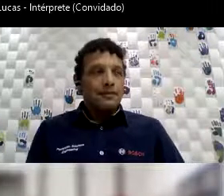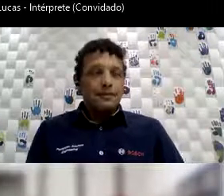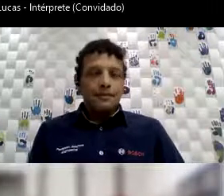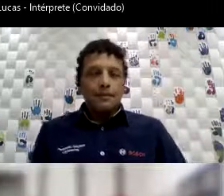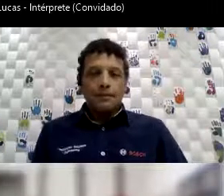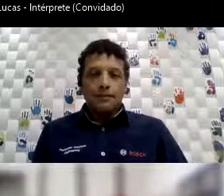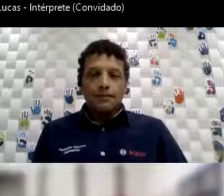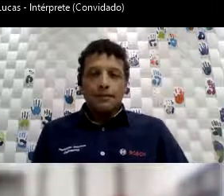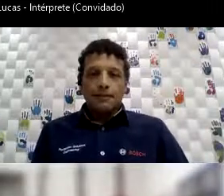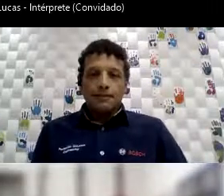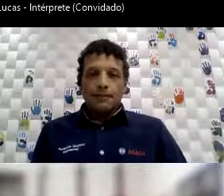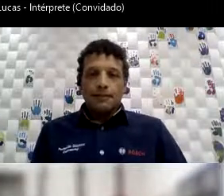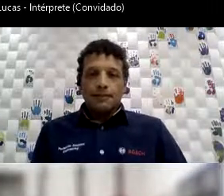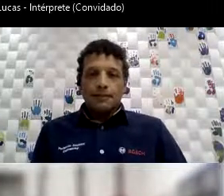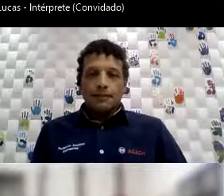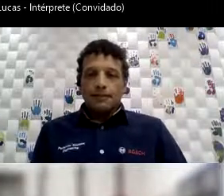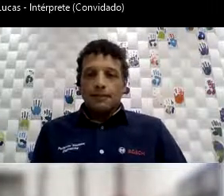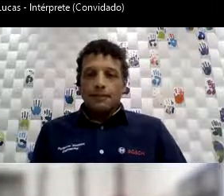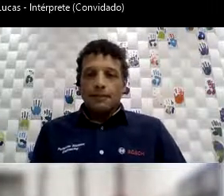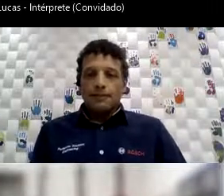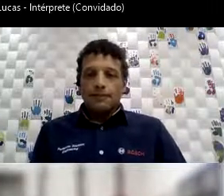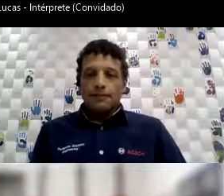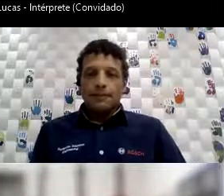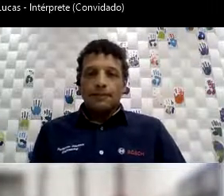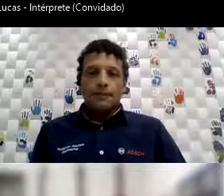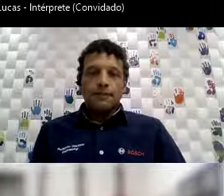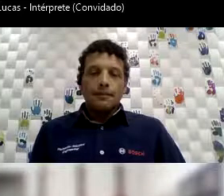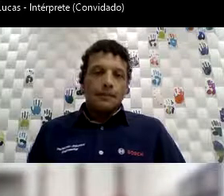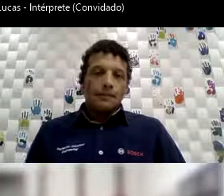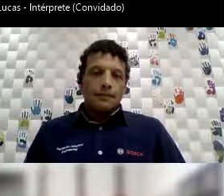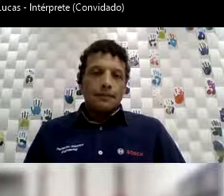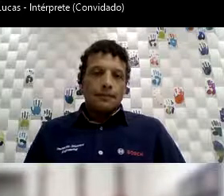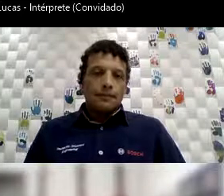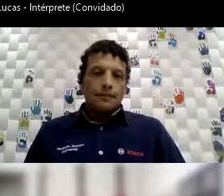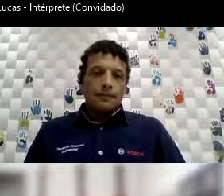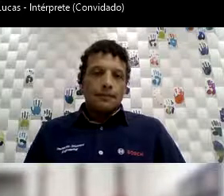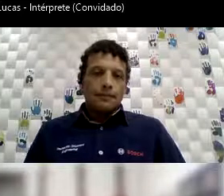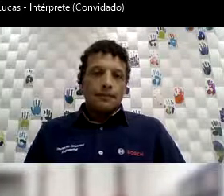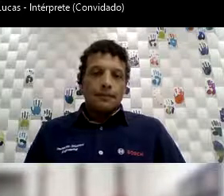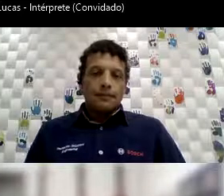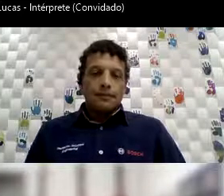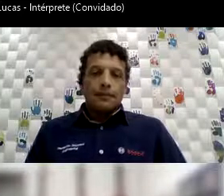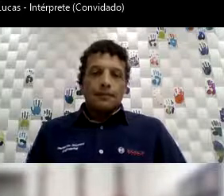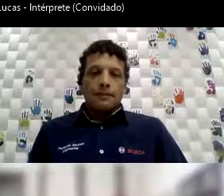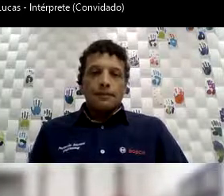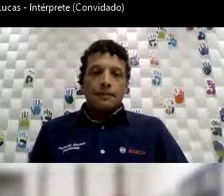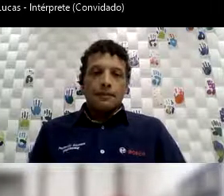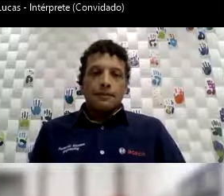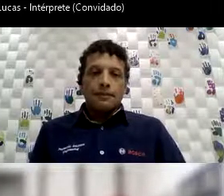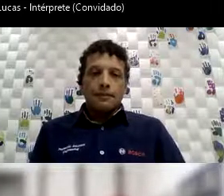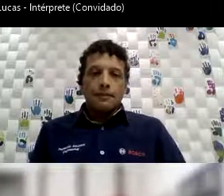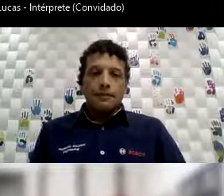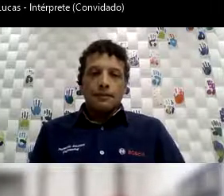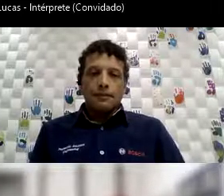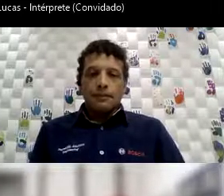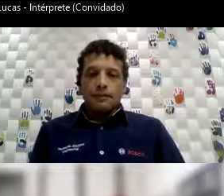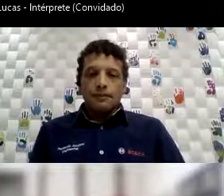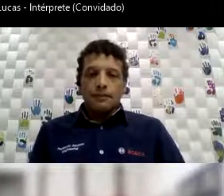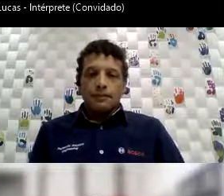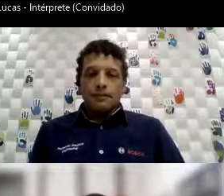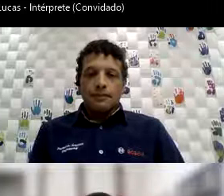né? Então a gente sabe que a concorrência não é tão baixa, mas eu acho que é tentar sempre, porque no fim o match vai chegar e vai dar, tá? Se eu pudesse